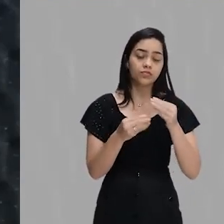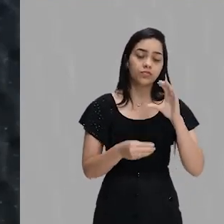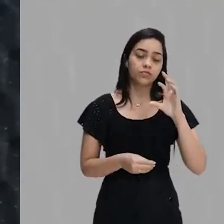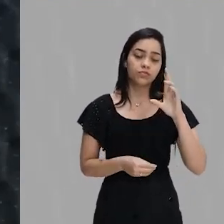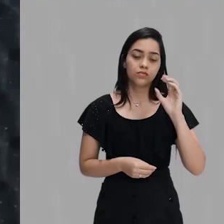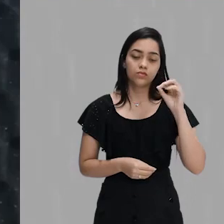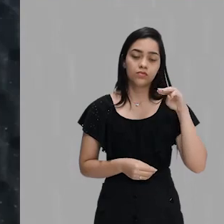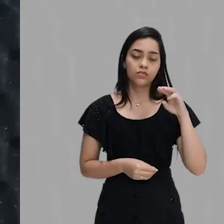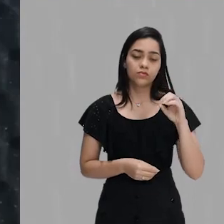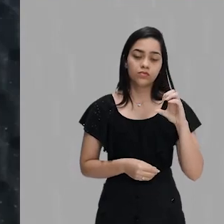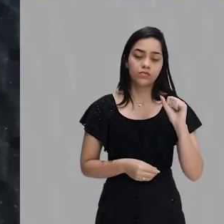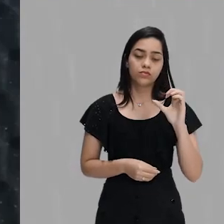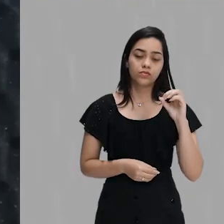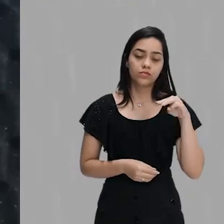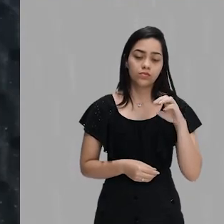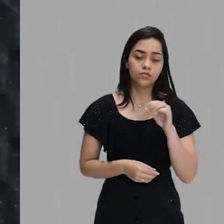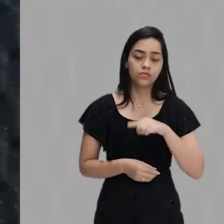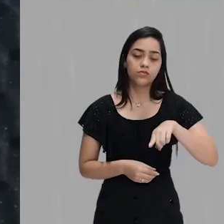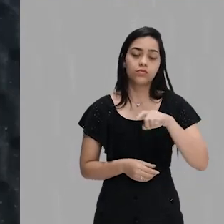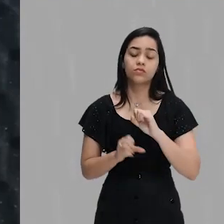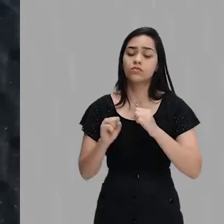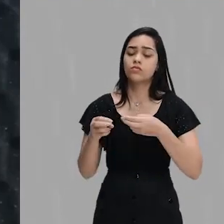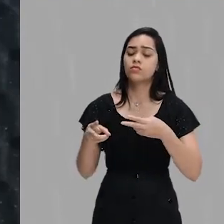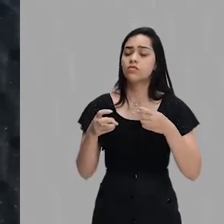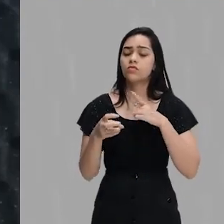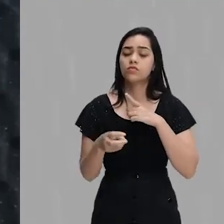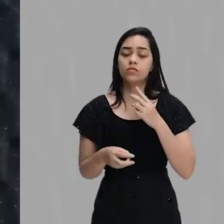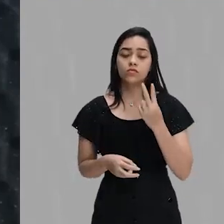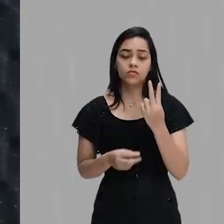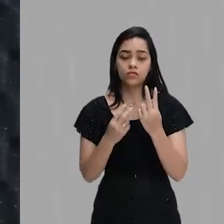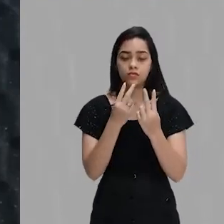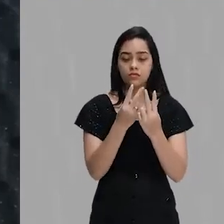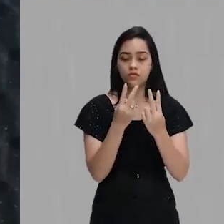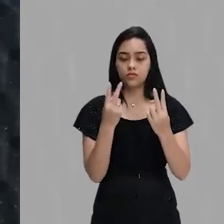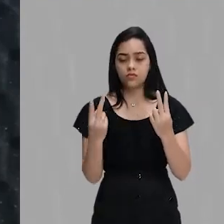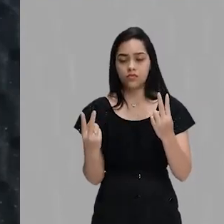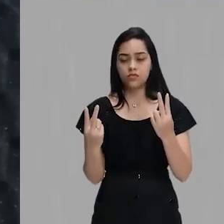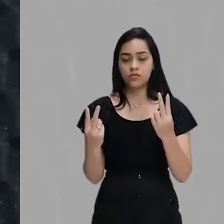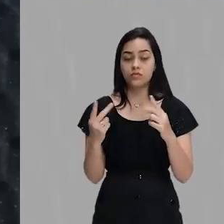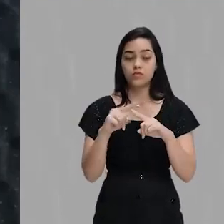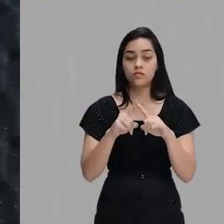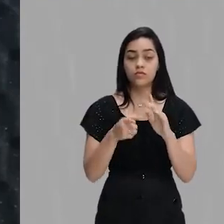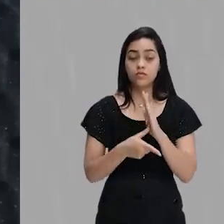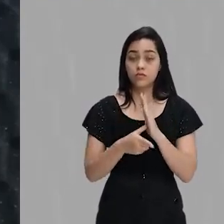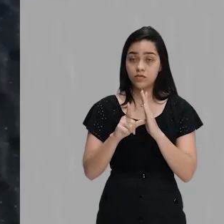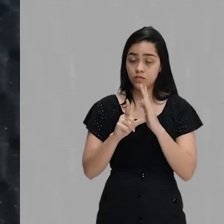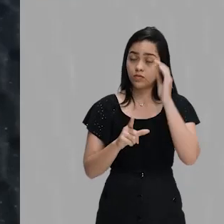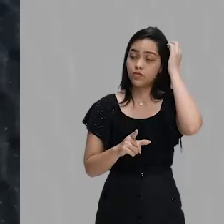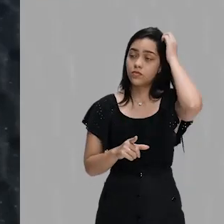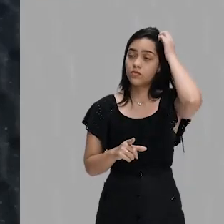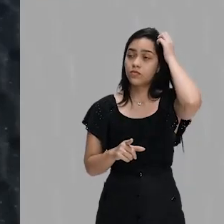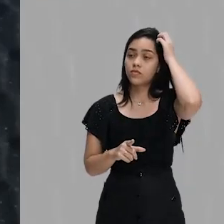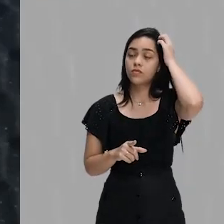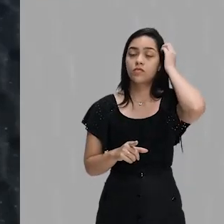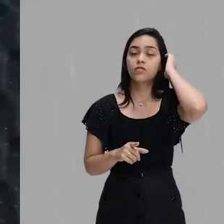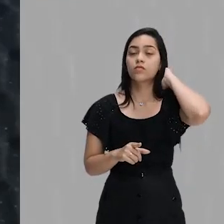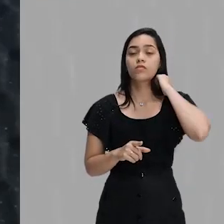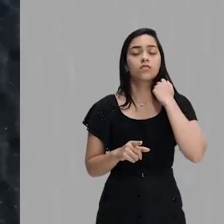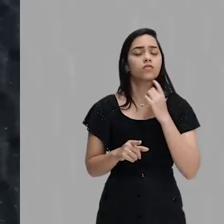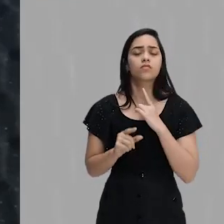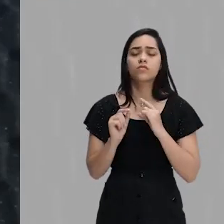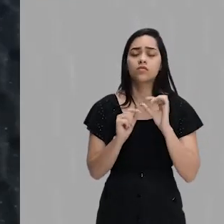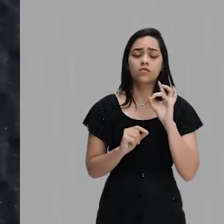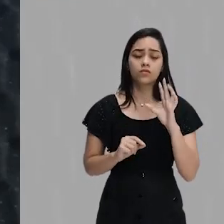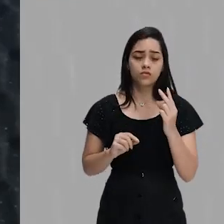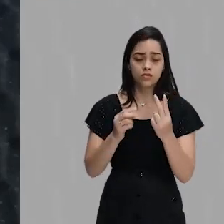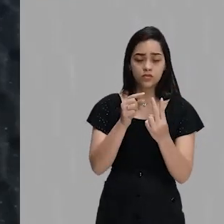Este cromossomo, como vocês podem ver, ele está duplicado. Mas antes, olha só, antes esse cromossomo ele era